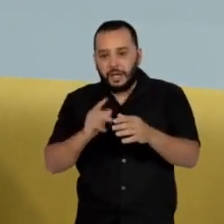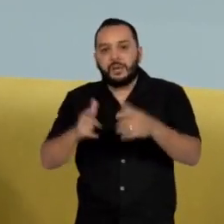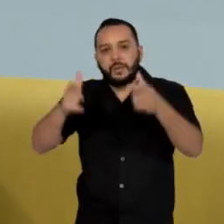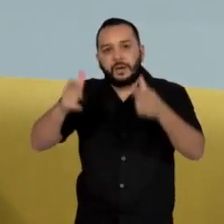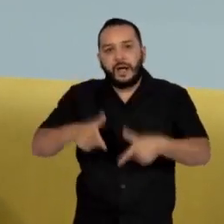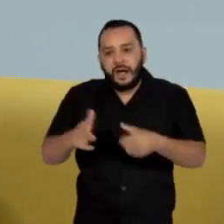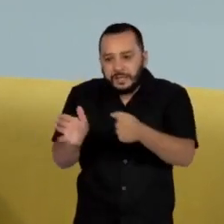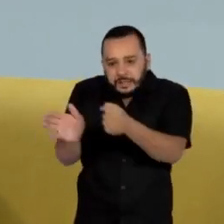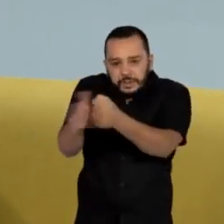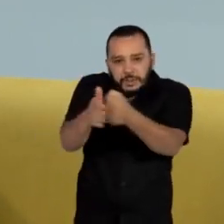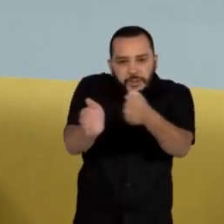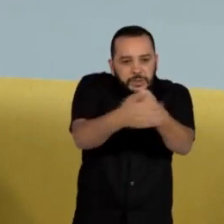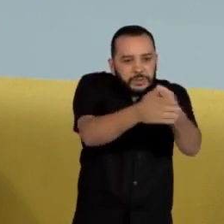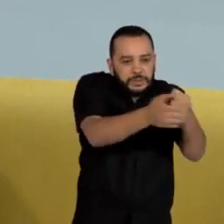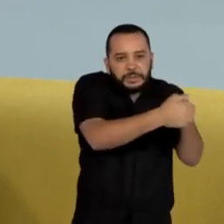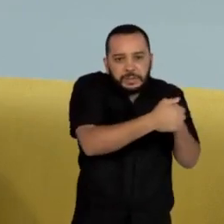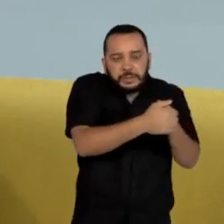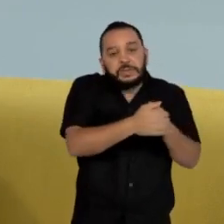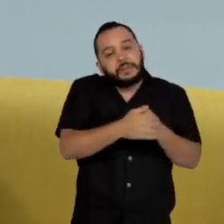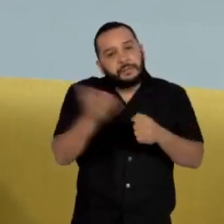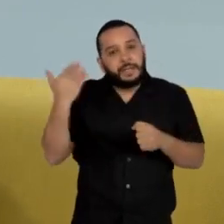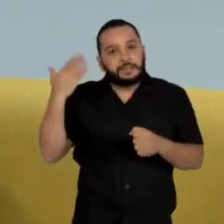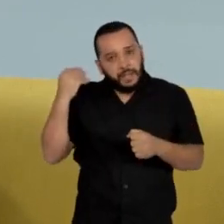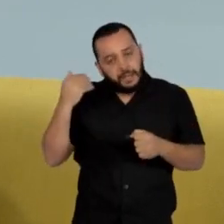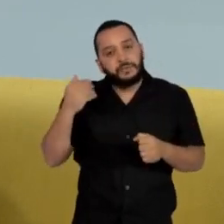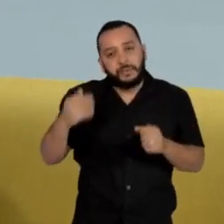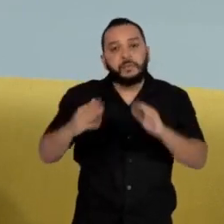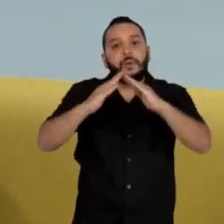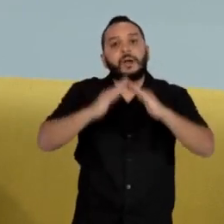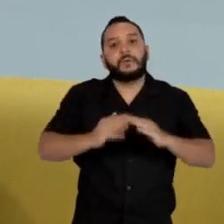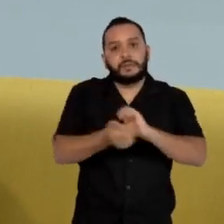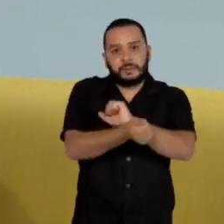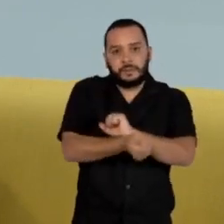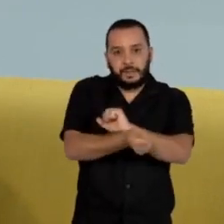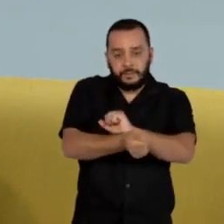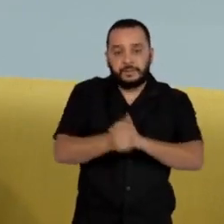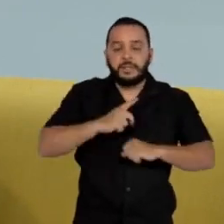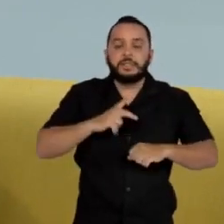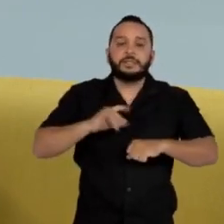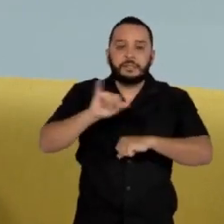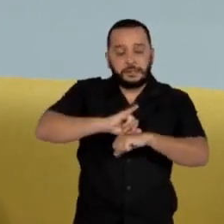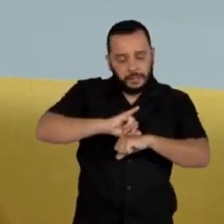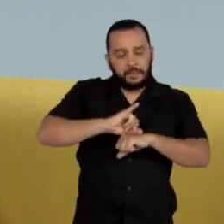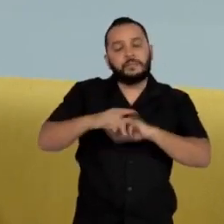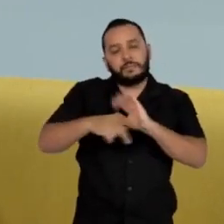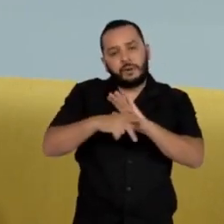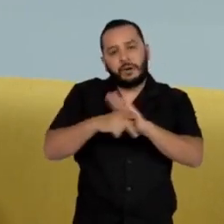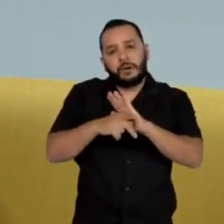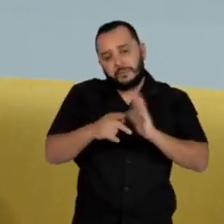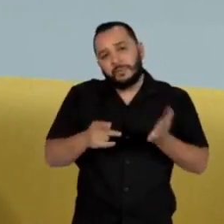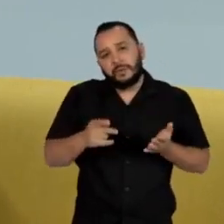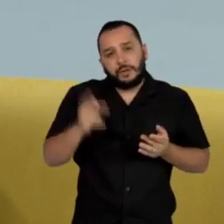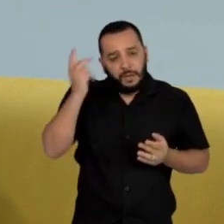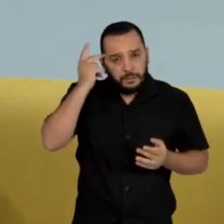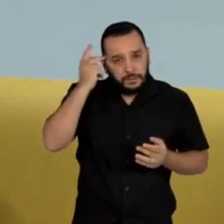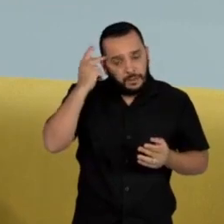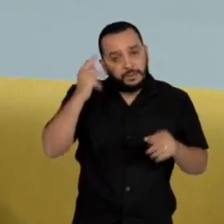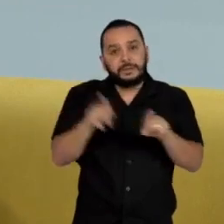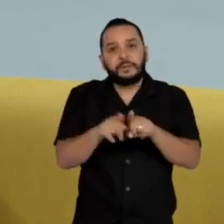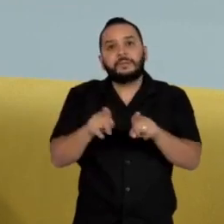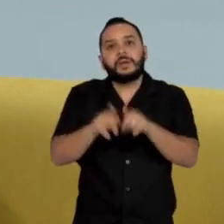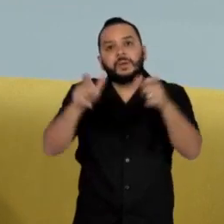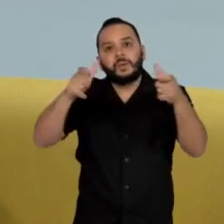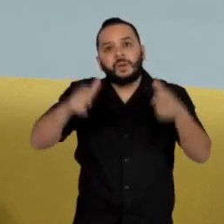pelos escravos. Muita gente que passa pelo centro da capital, até pelo bairro do Bexiga, conhecido como bairro italiano,